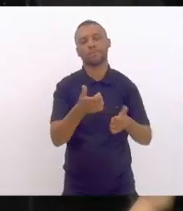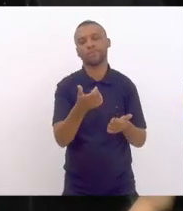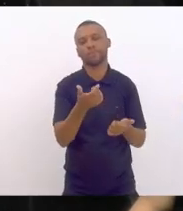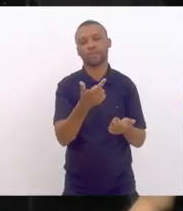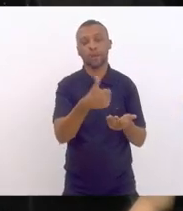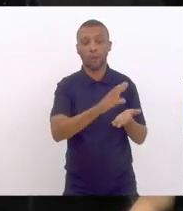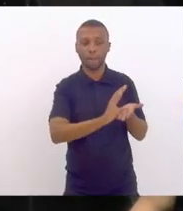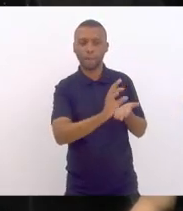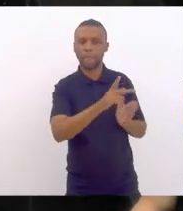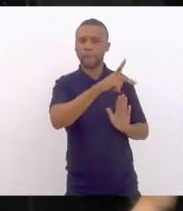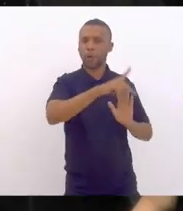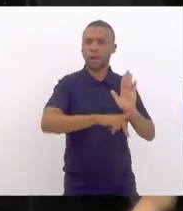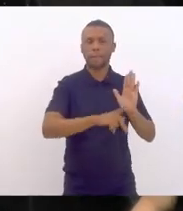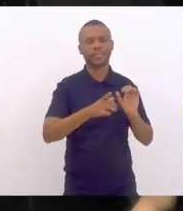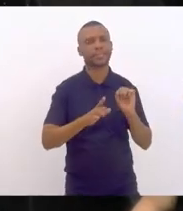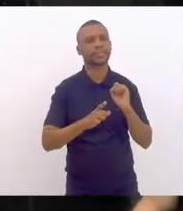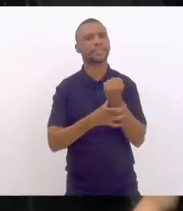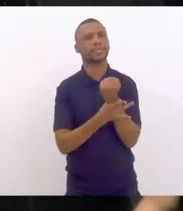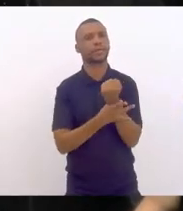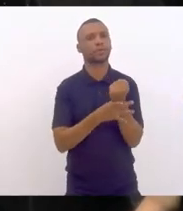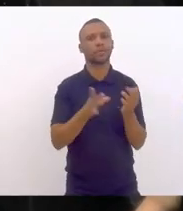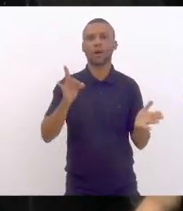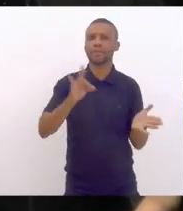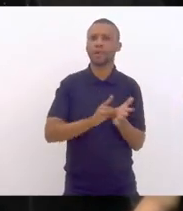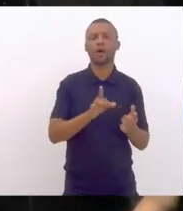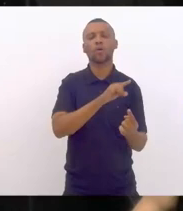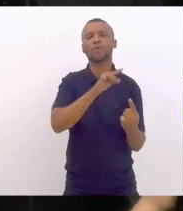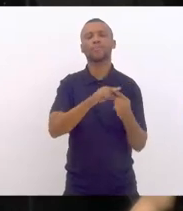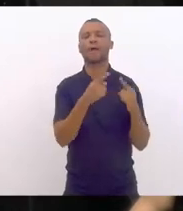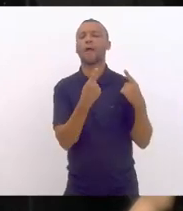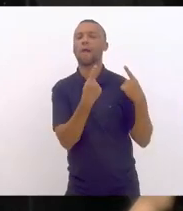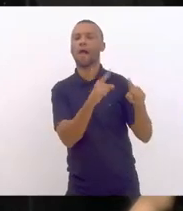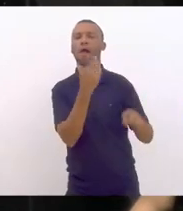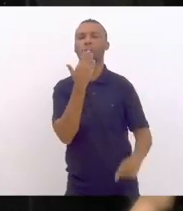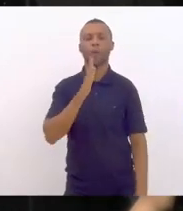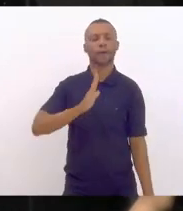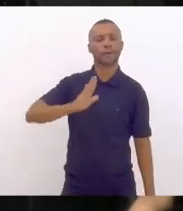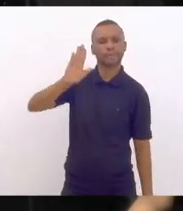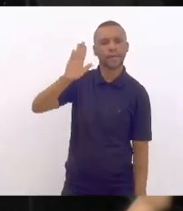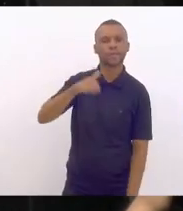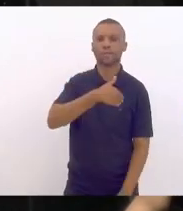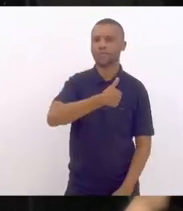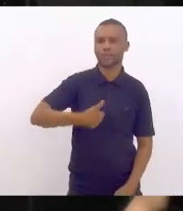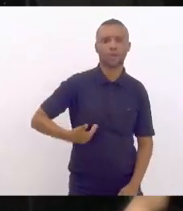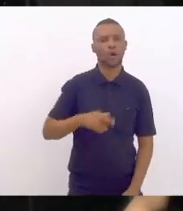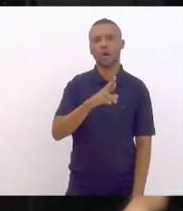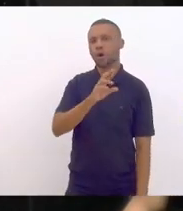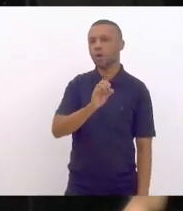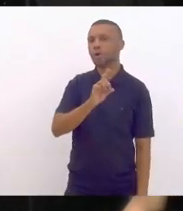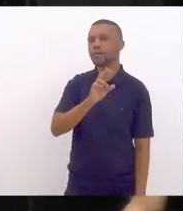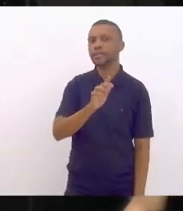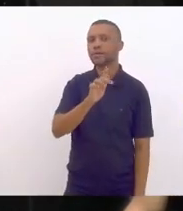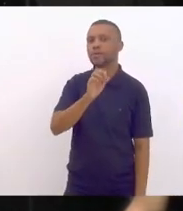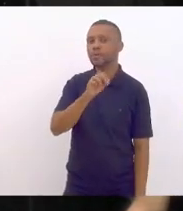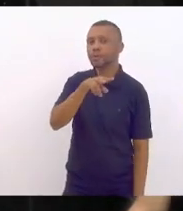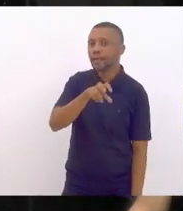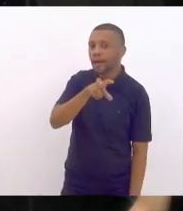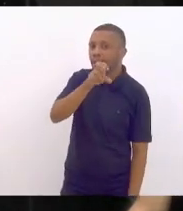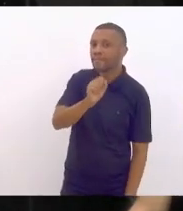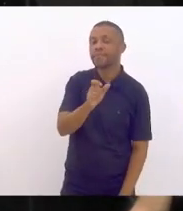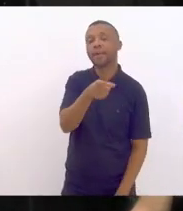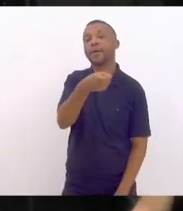oficial para tentar com isso enfraquecer o candidato a Governador seu oponente Rodrigo Neves ex-prefeito que fez os